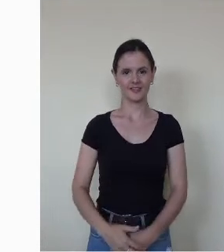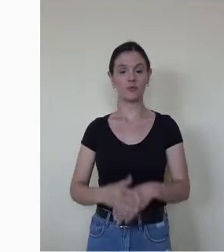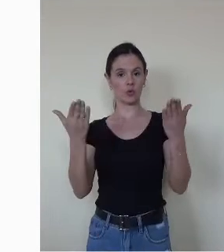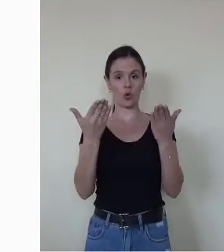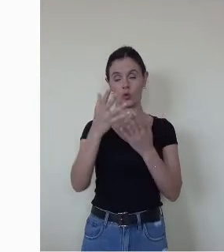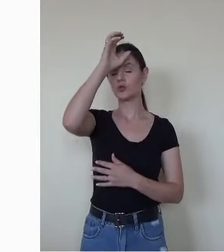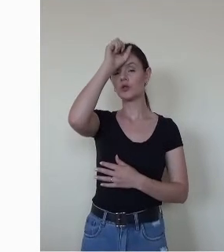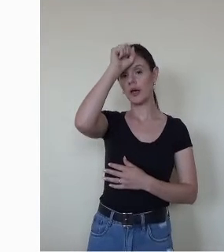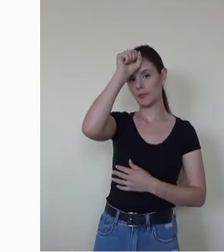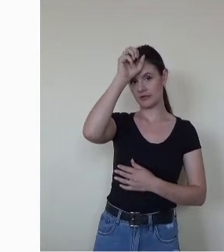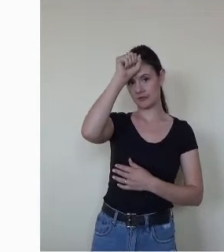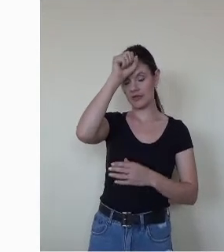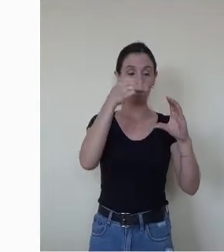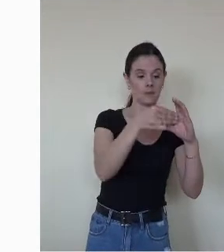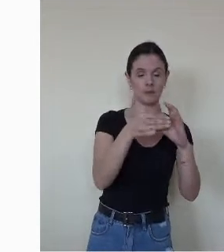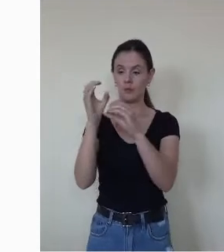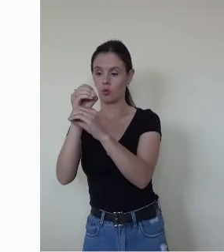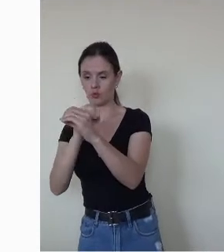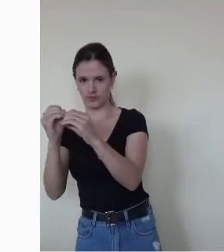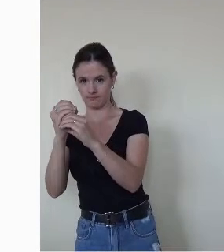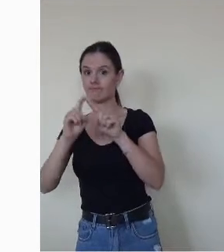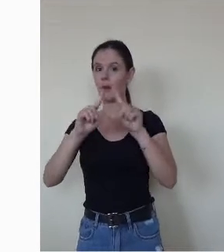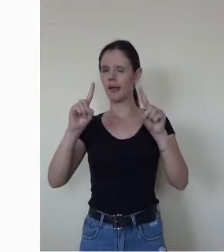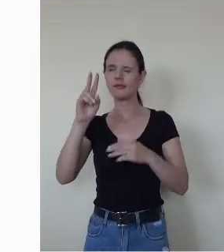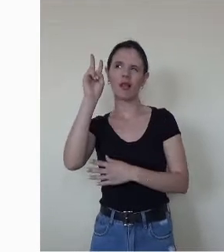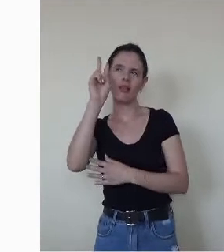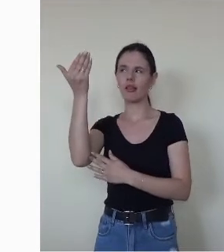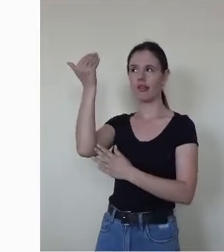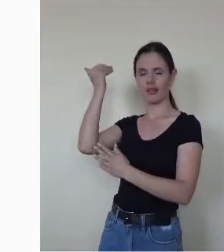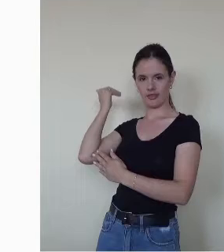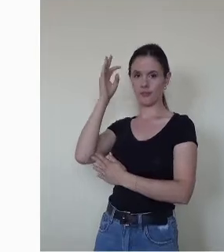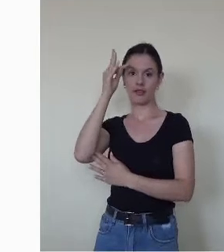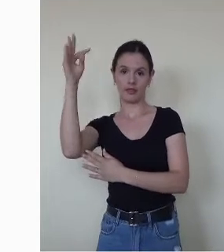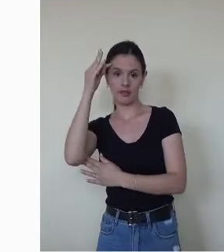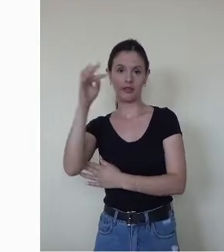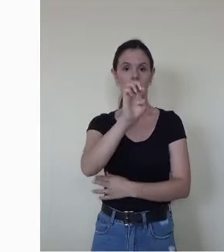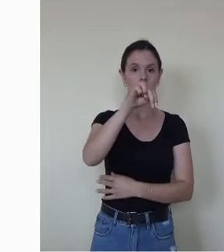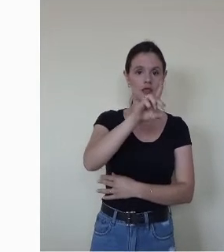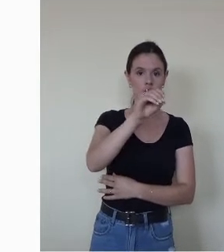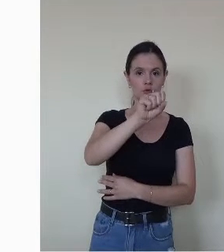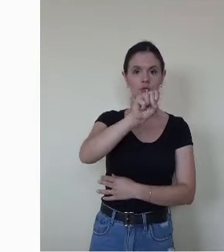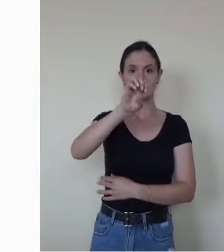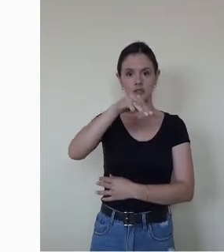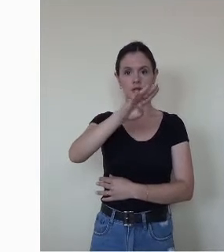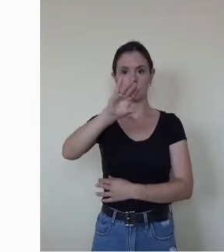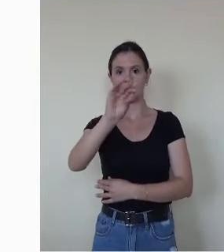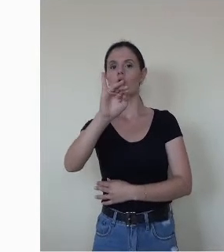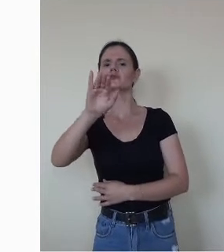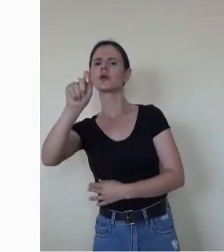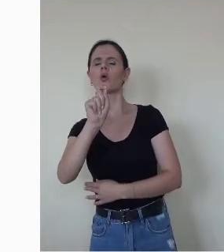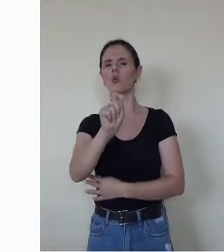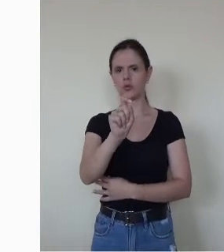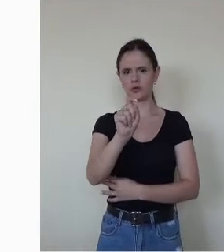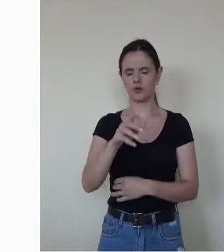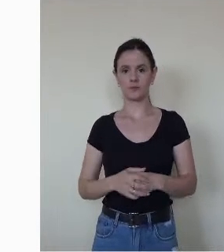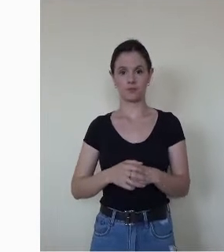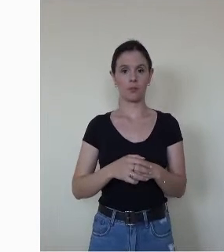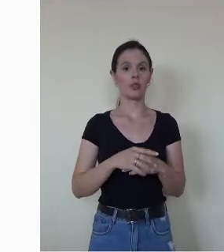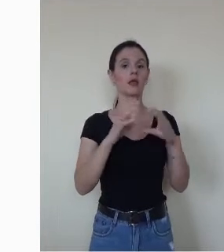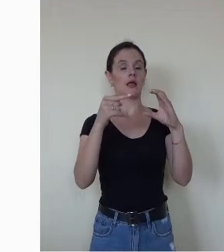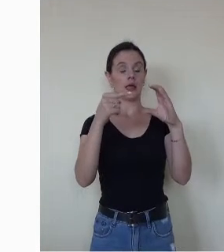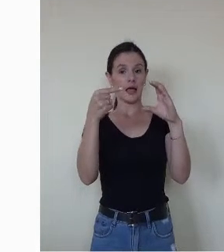Olá pessoal, tudo bem? Hoje vamos aprender sobre mitocôndrias e cloroplastos. Para começar, retornaremos à teoria